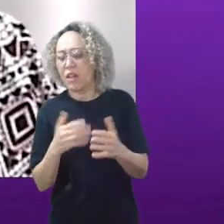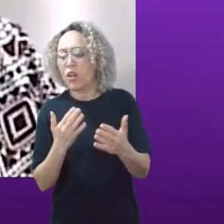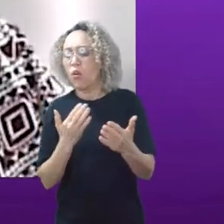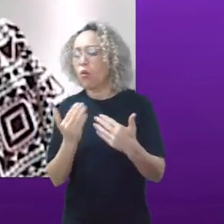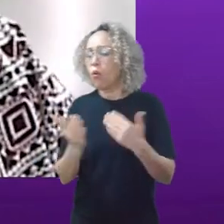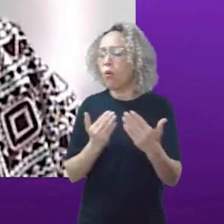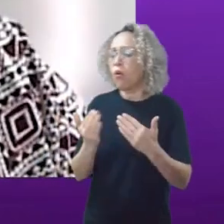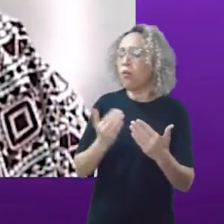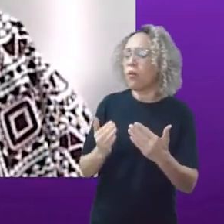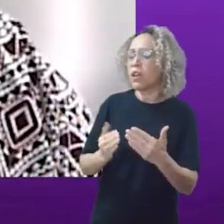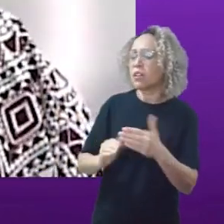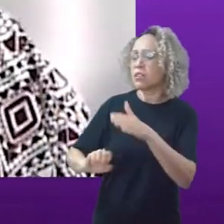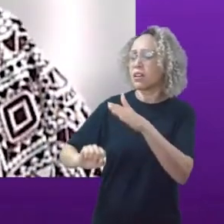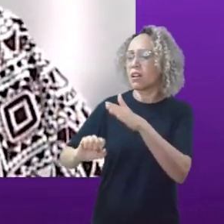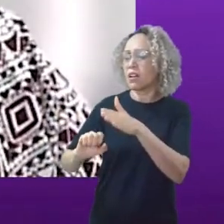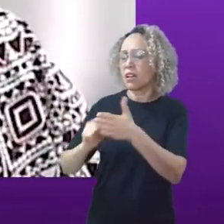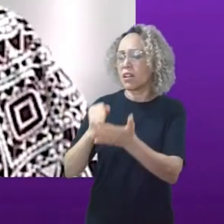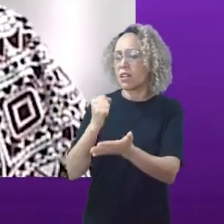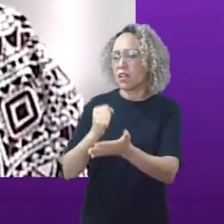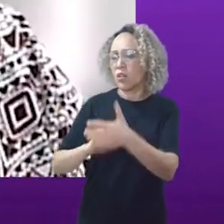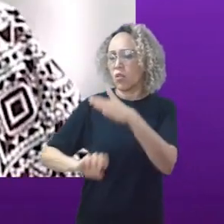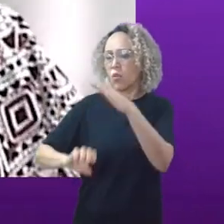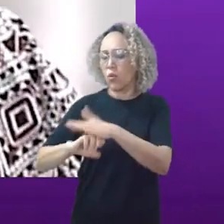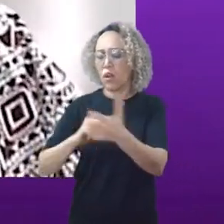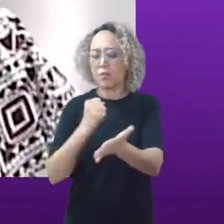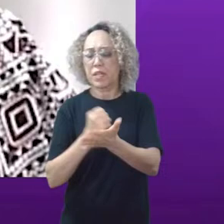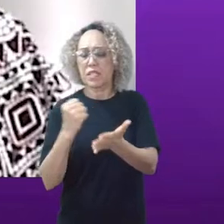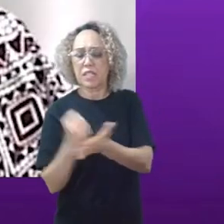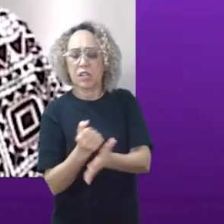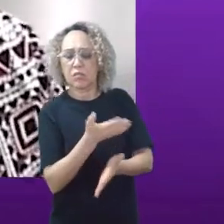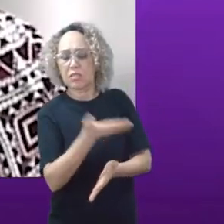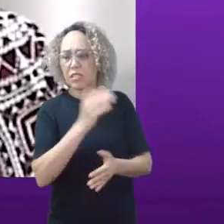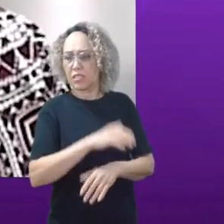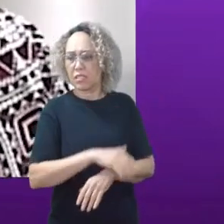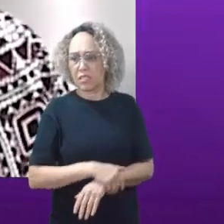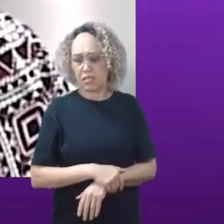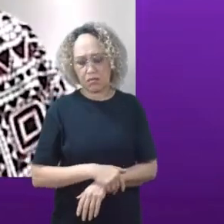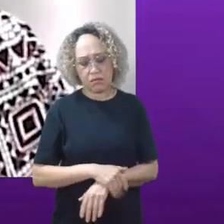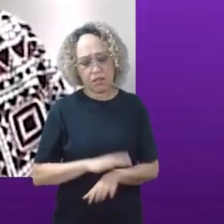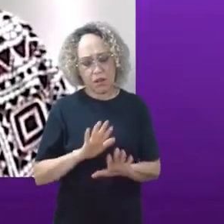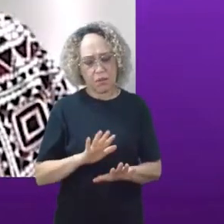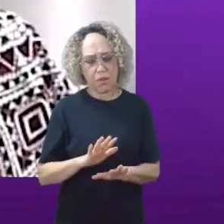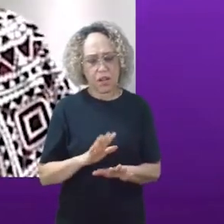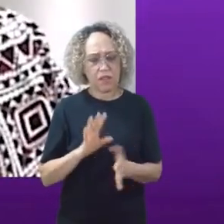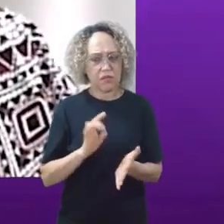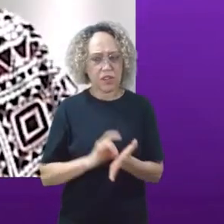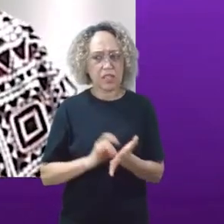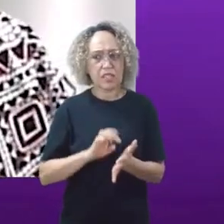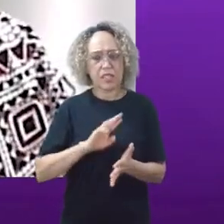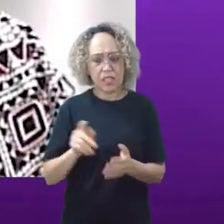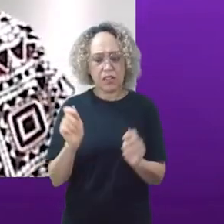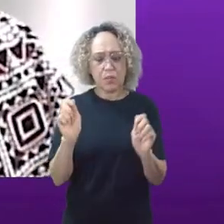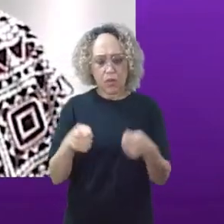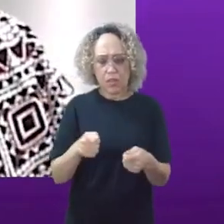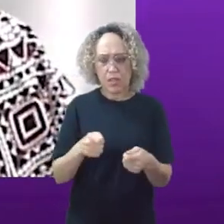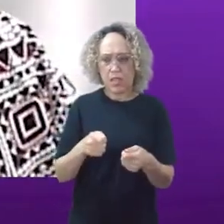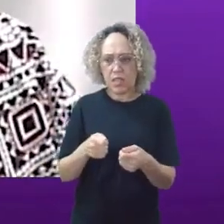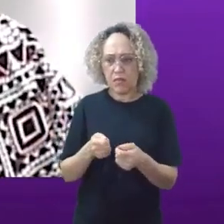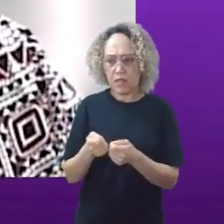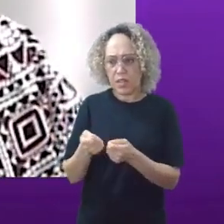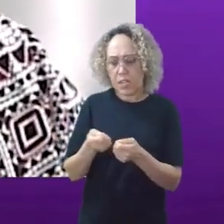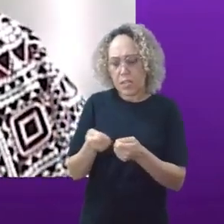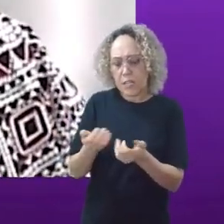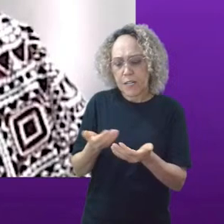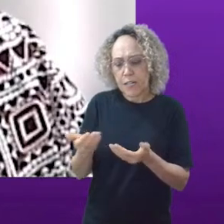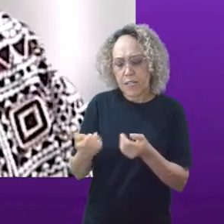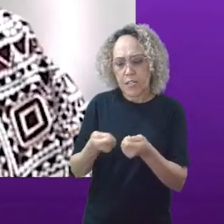está contratando os serviços dela. Mas não é verdade. É sempre possível negociar, principalmente se o seu